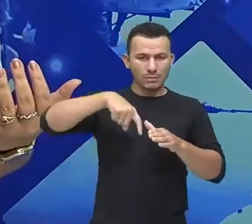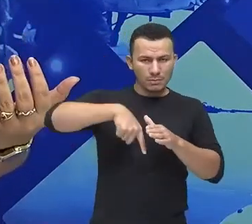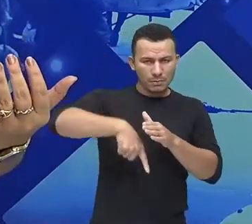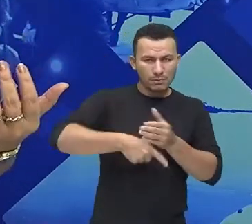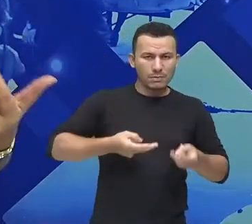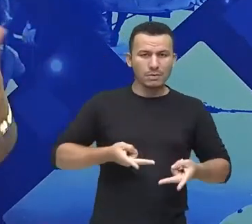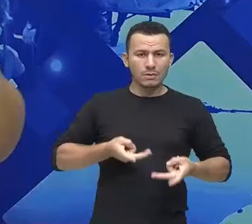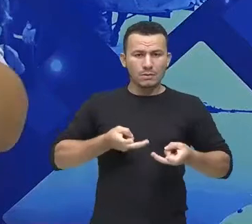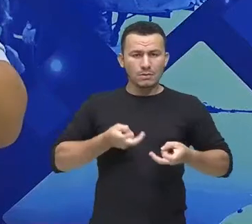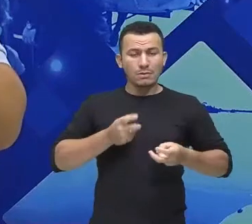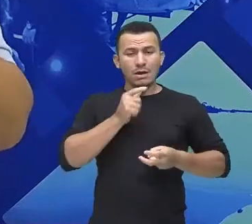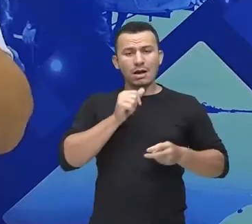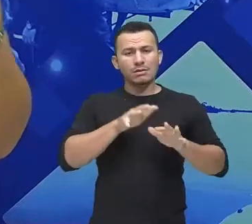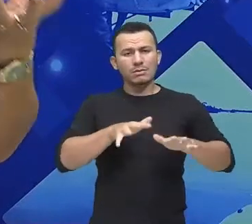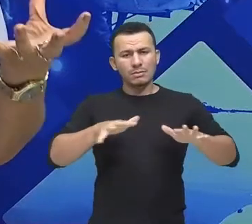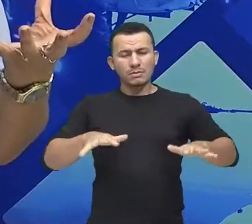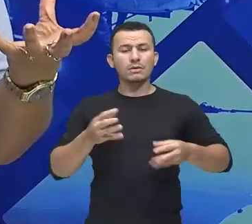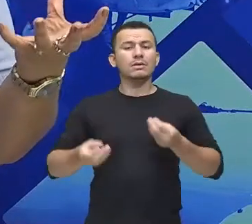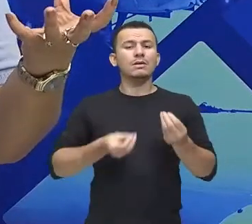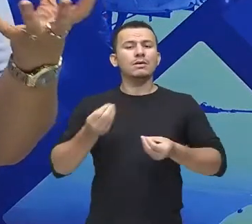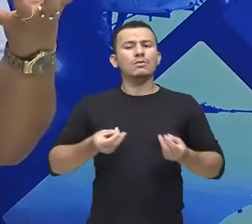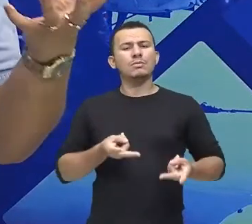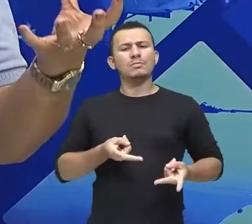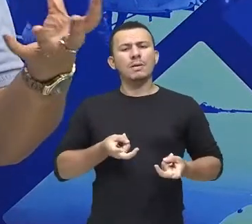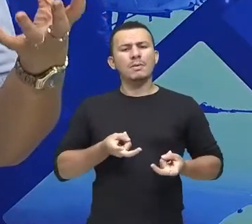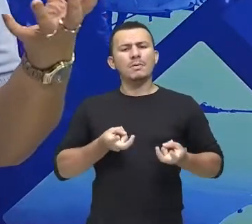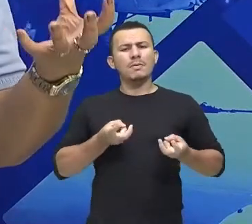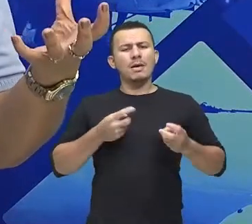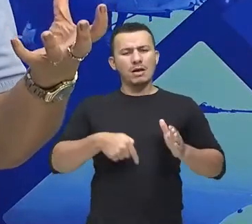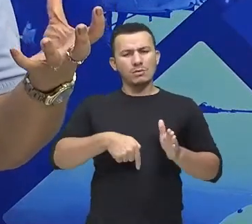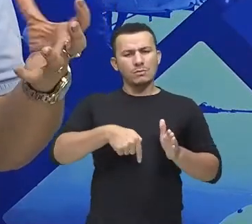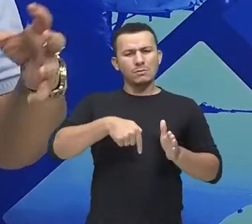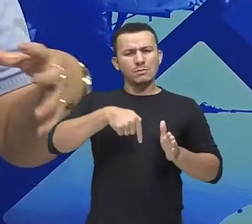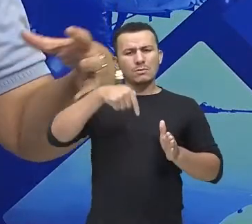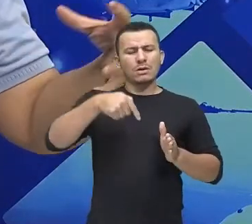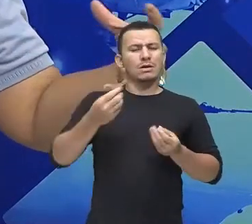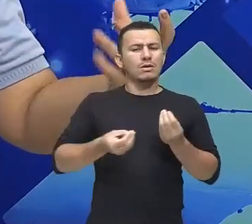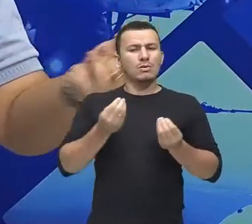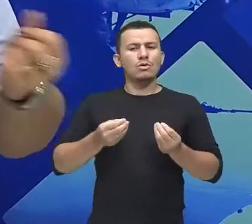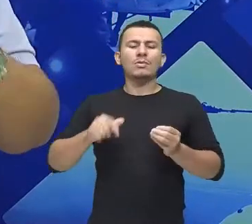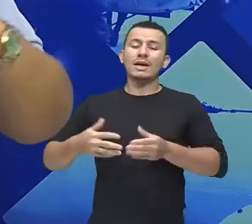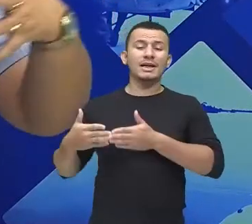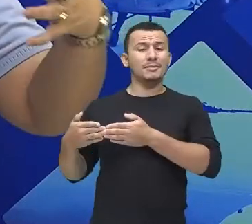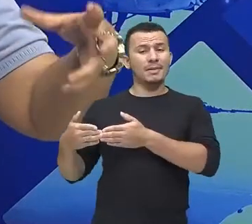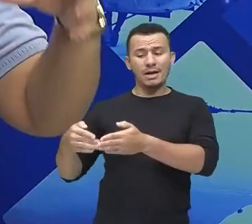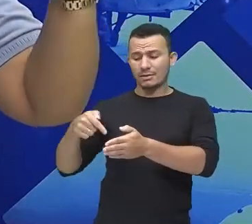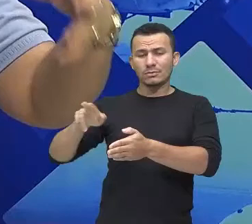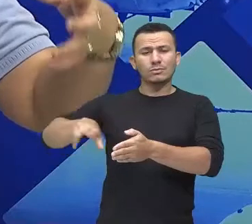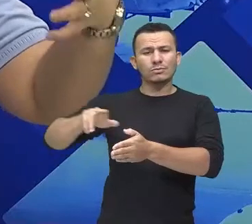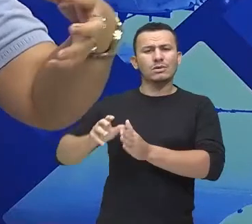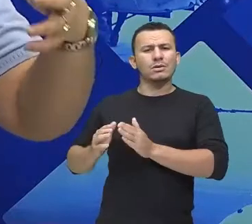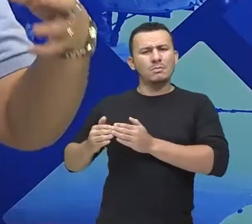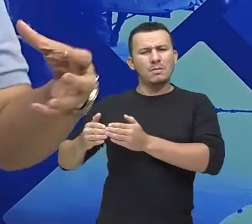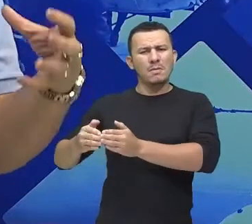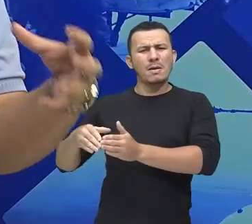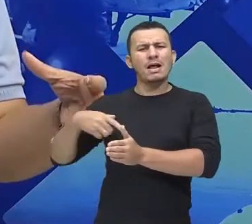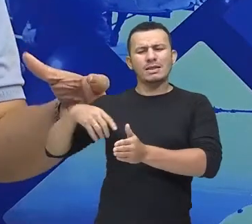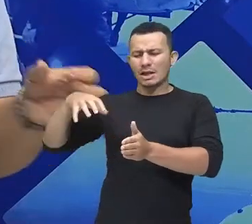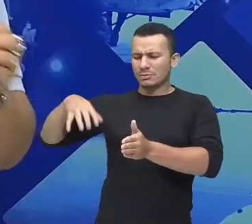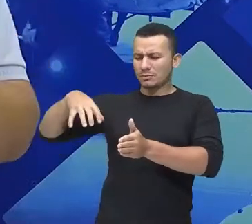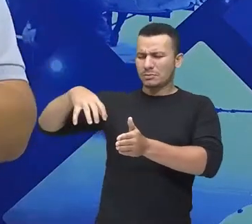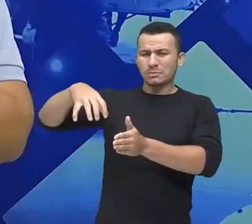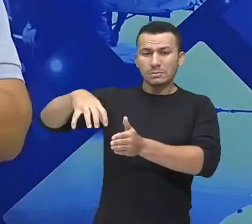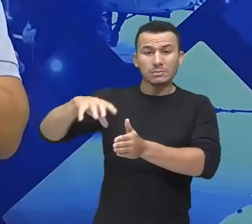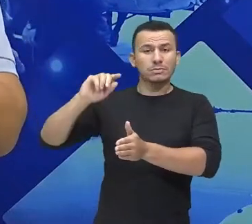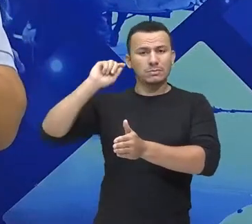do fundo do mar. E como é que sai esse petróleo de lá? Por embarcação, por cargueiros carregados ali de